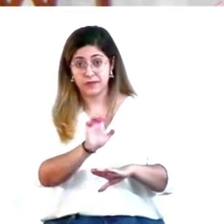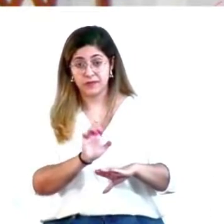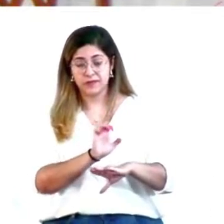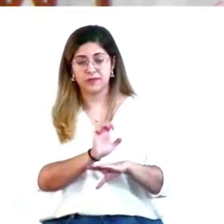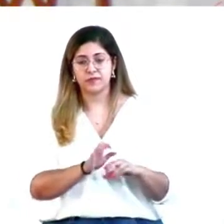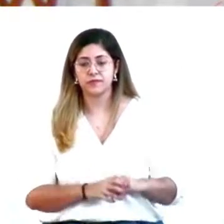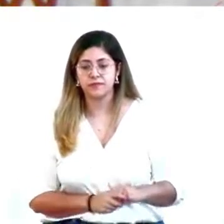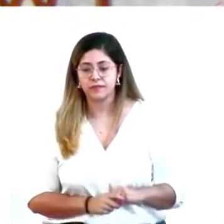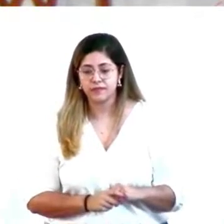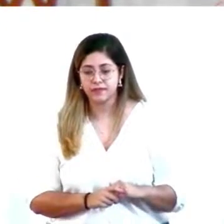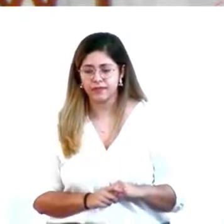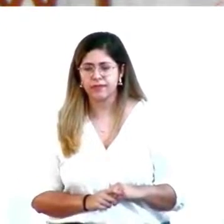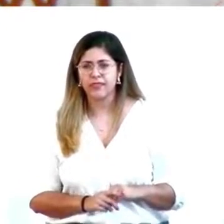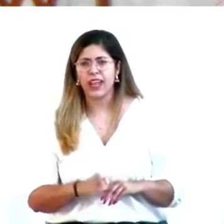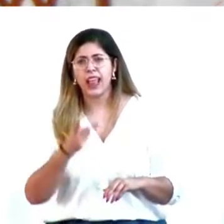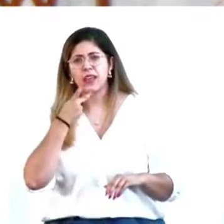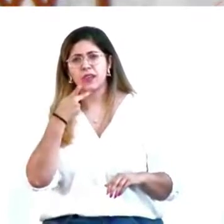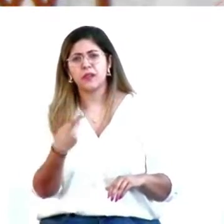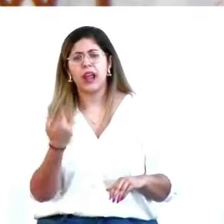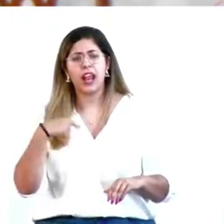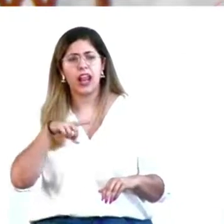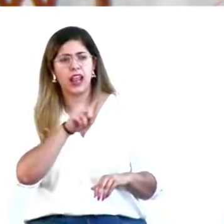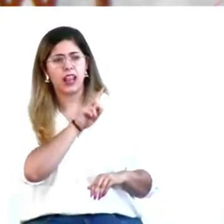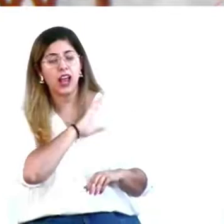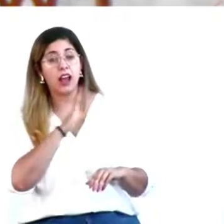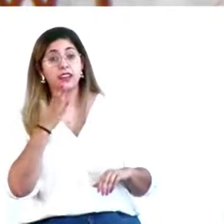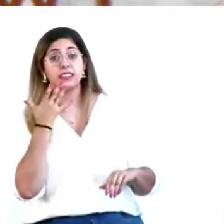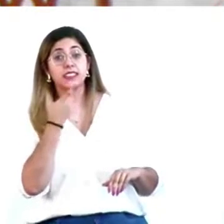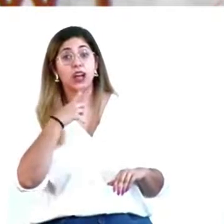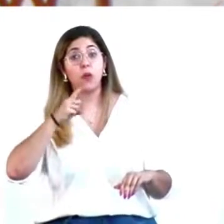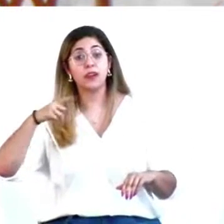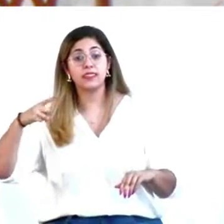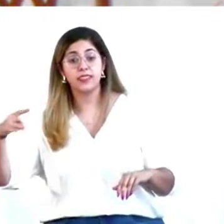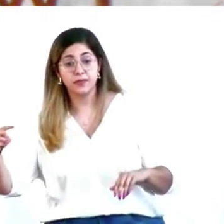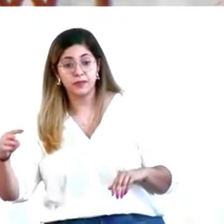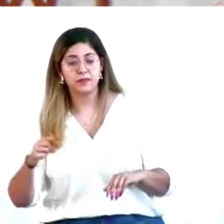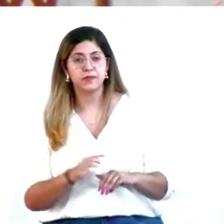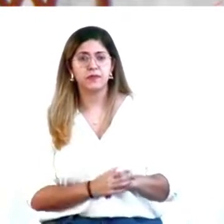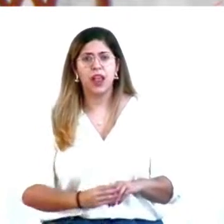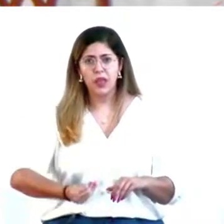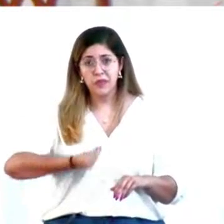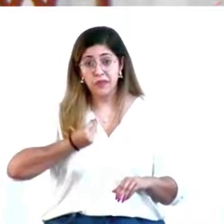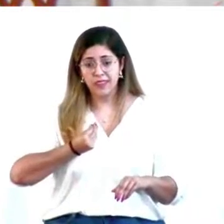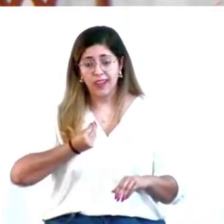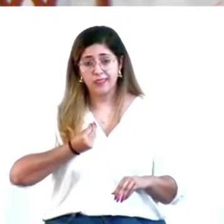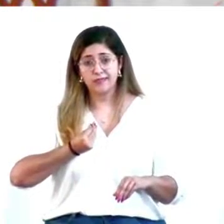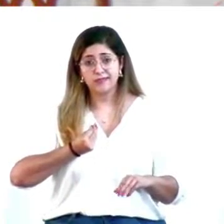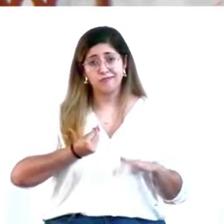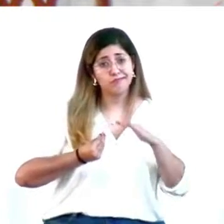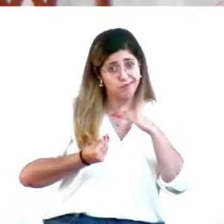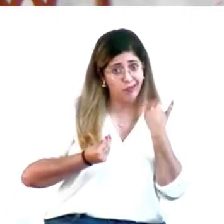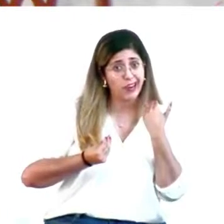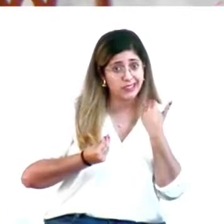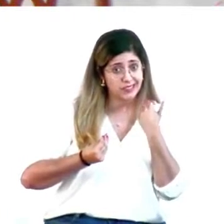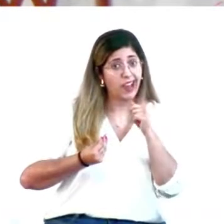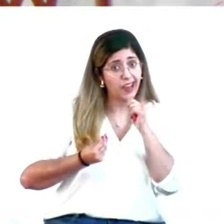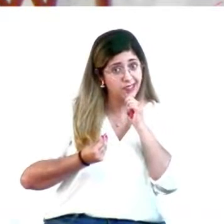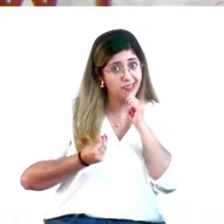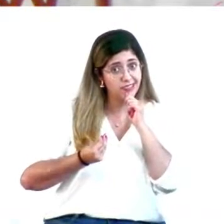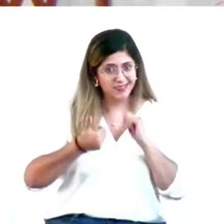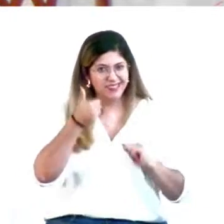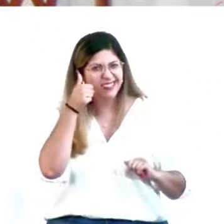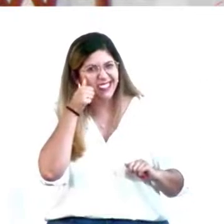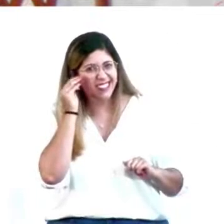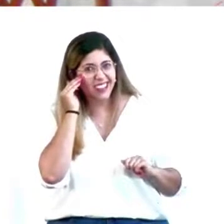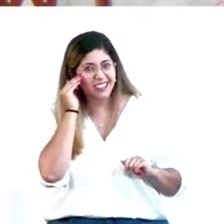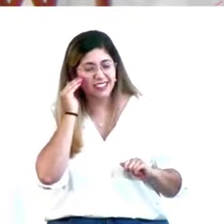que a obra de salvação nos proporcionou vida na morte, de filhos da desobediência